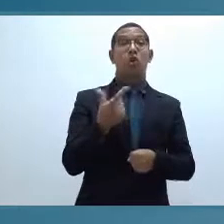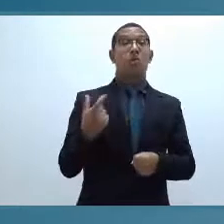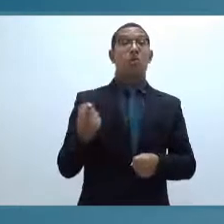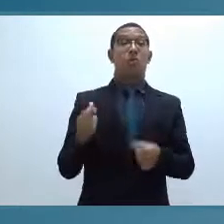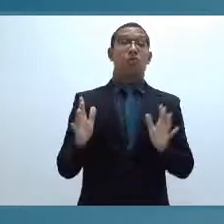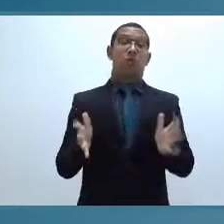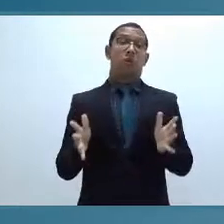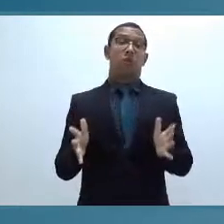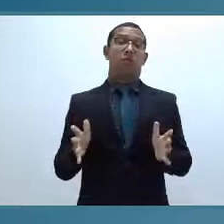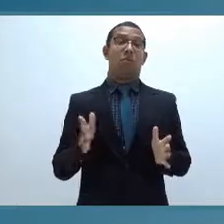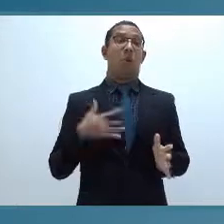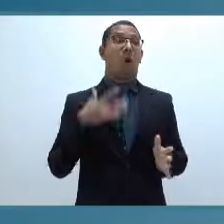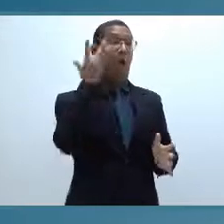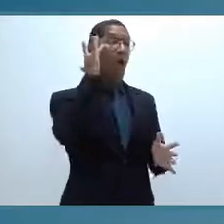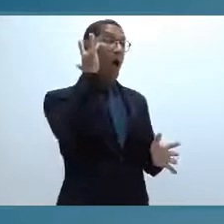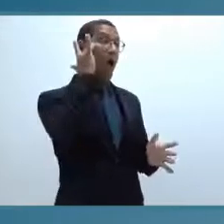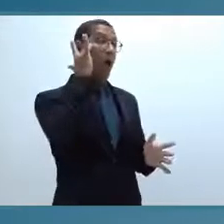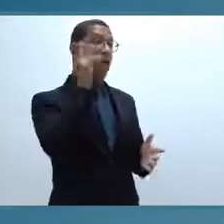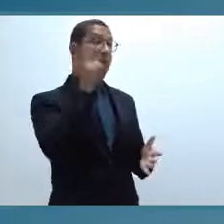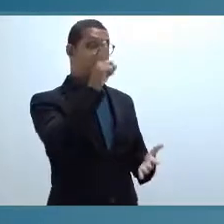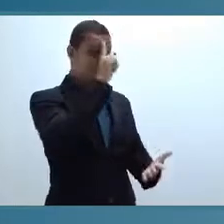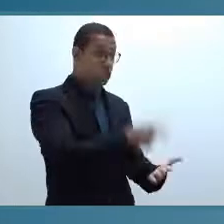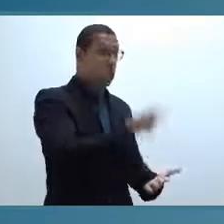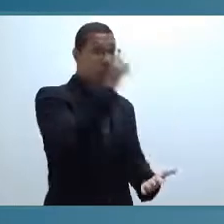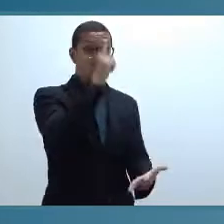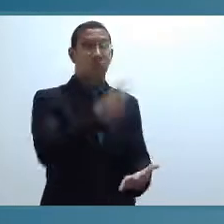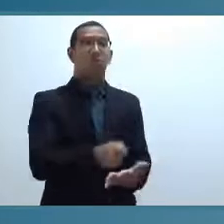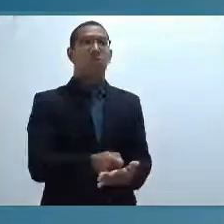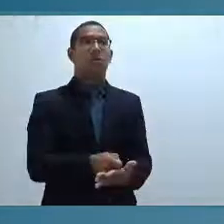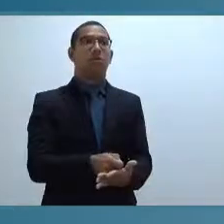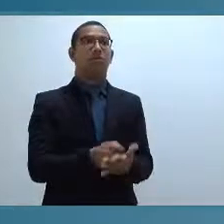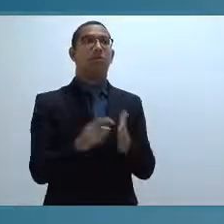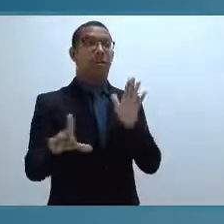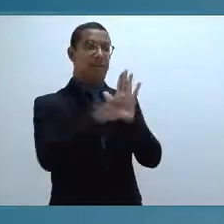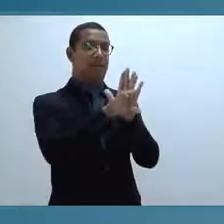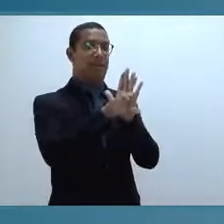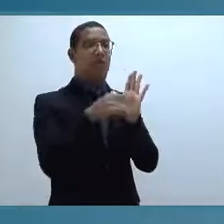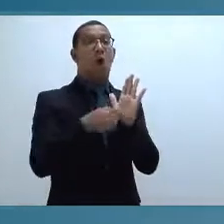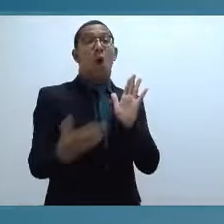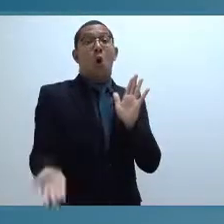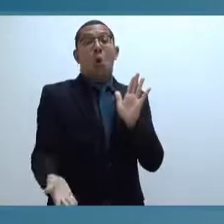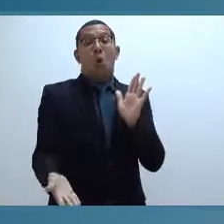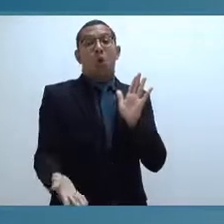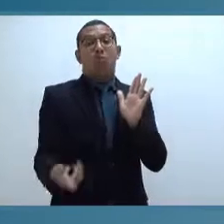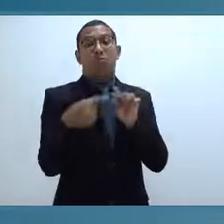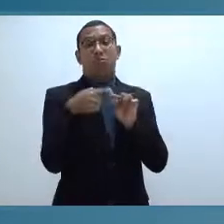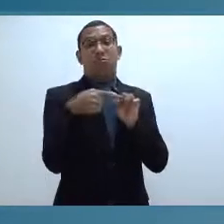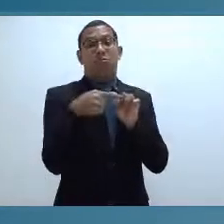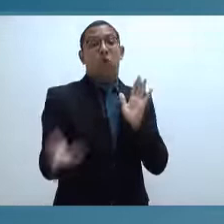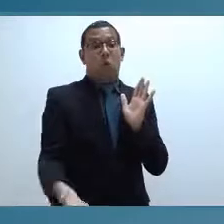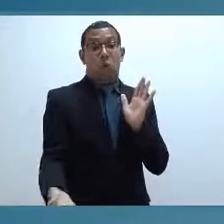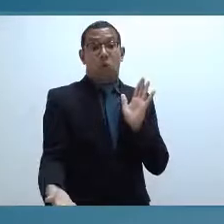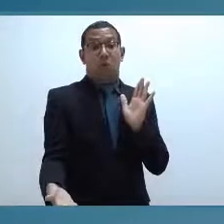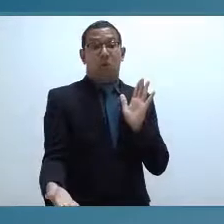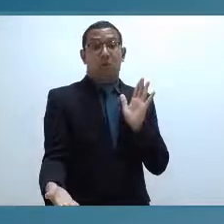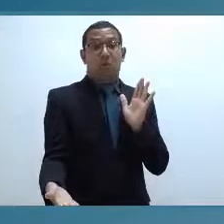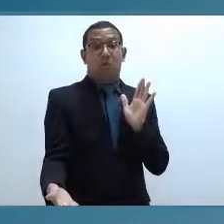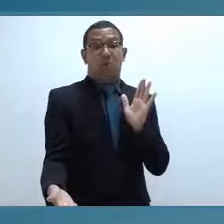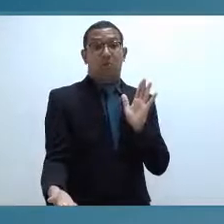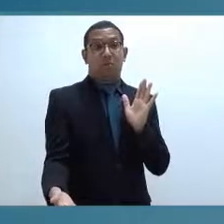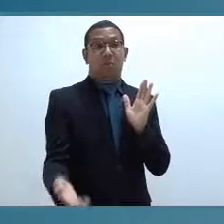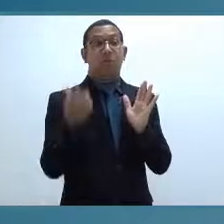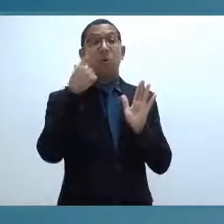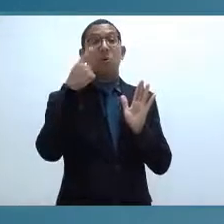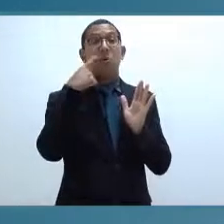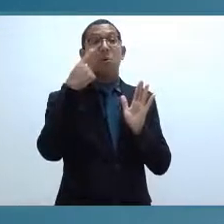Sinceramente, toda decisão que nós fazemos na lei atual. Então, sinceramente, ainda vai se apreciar